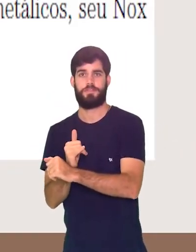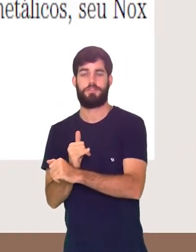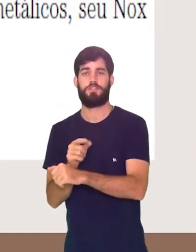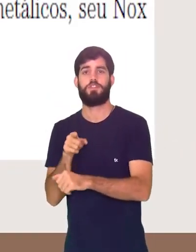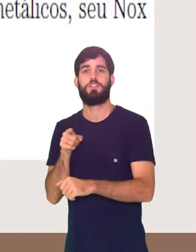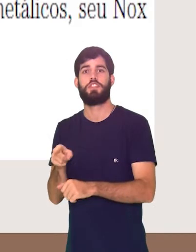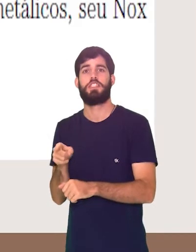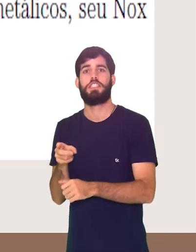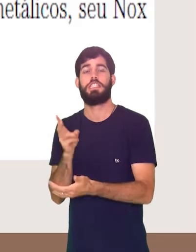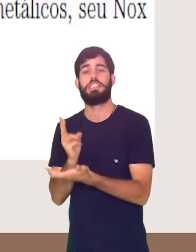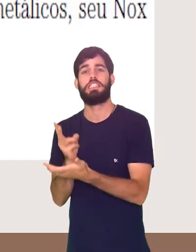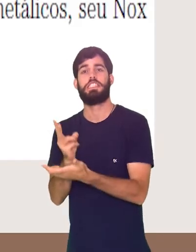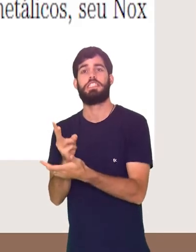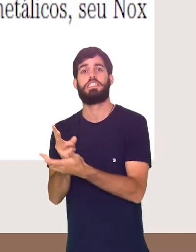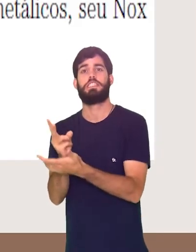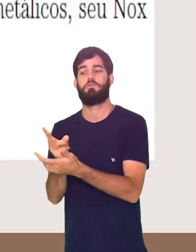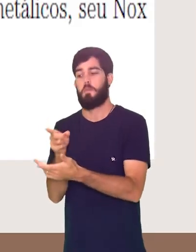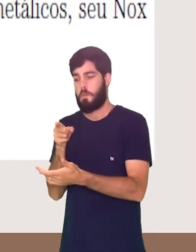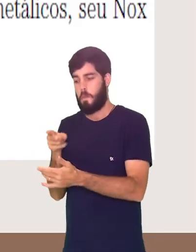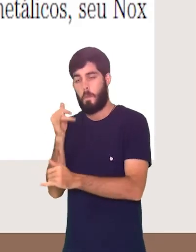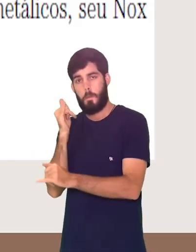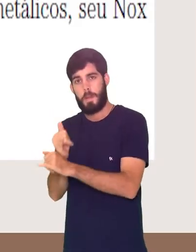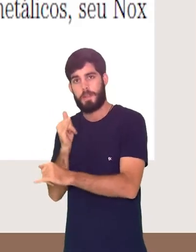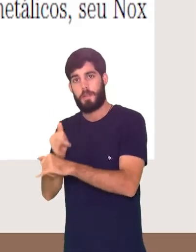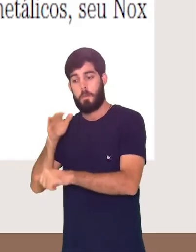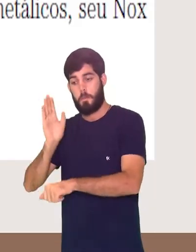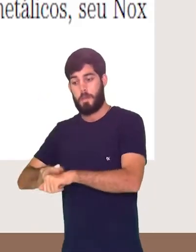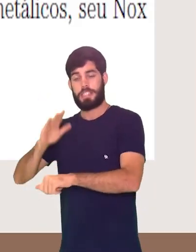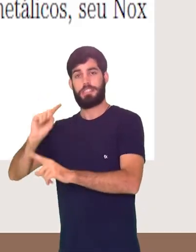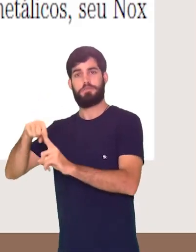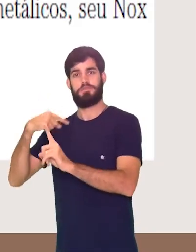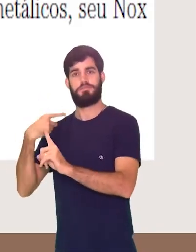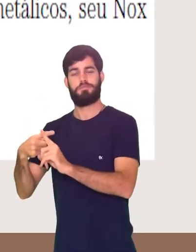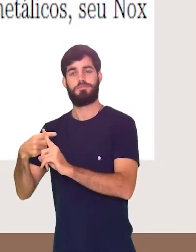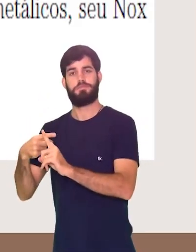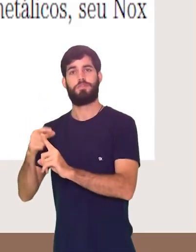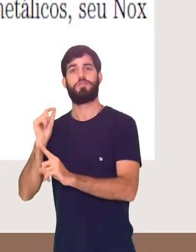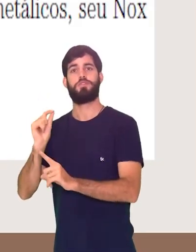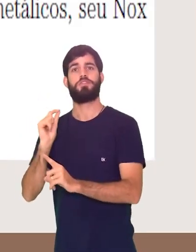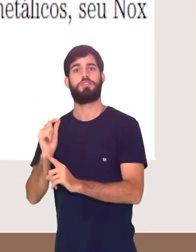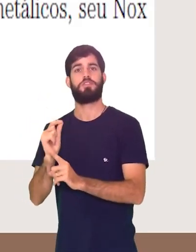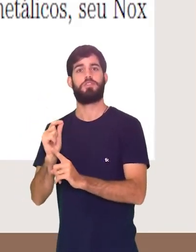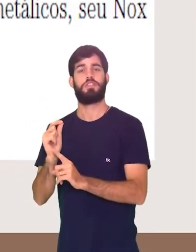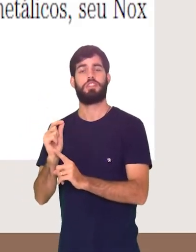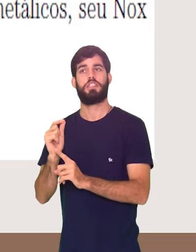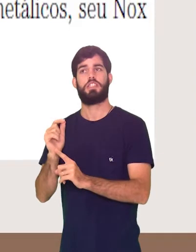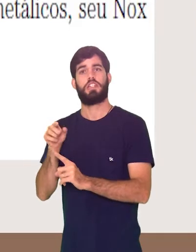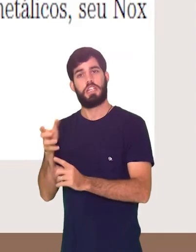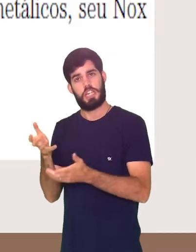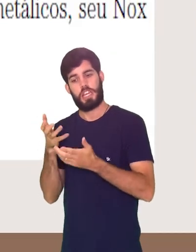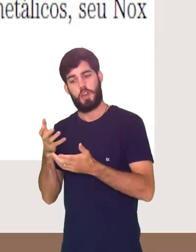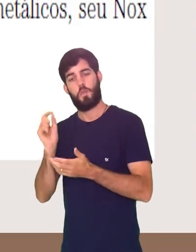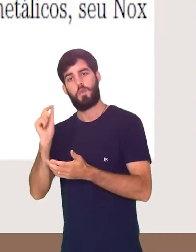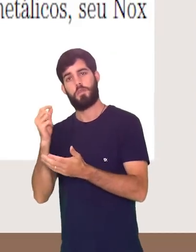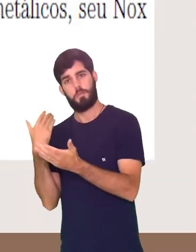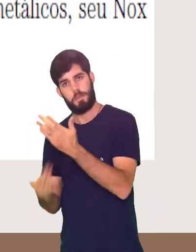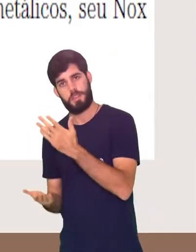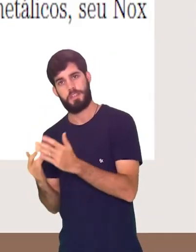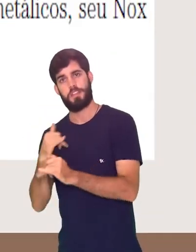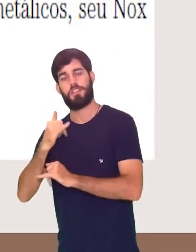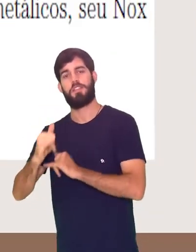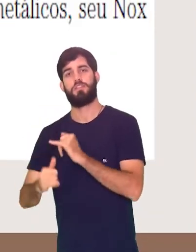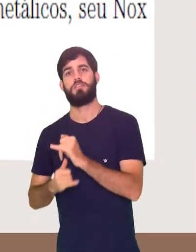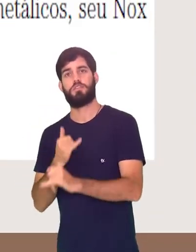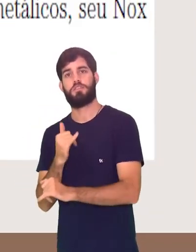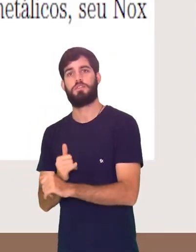metal é mais eletropositivo que o hidrogênio, tem tendência sempre a perder elétrons, o hidrogênio